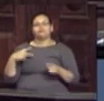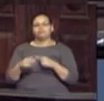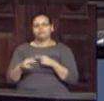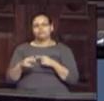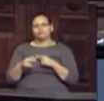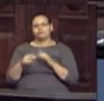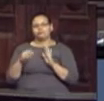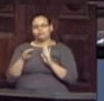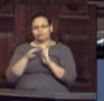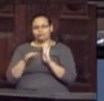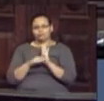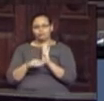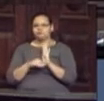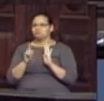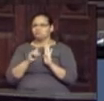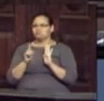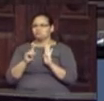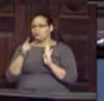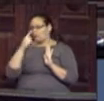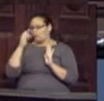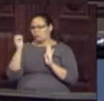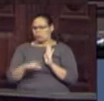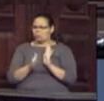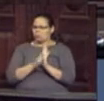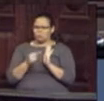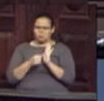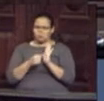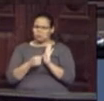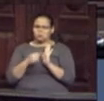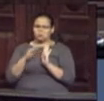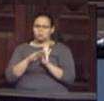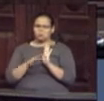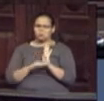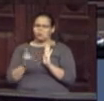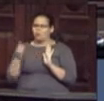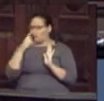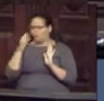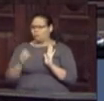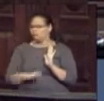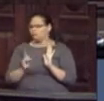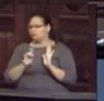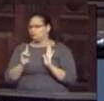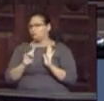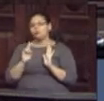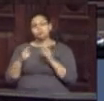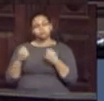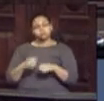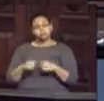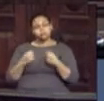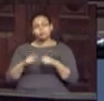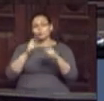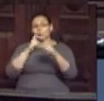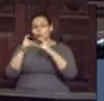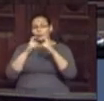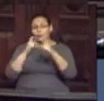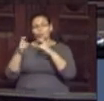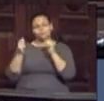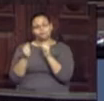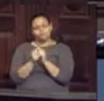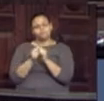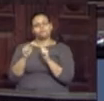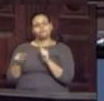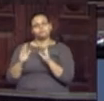planejamento, não para jogá-lo fora, não se trata disso, mas para colocá-lo em discussão com a comunidade escolar,